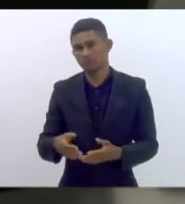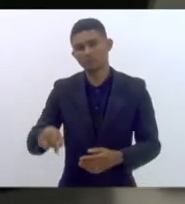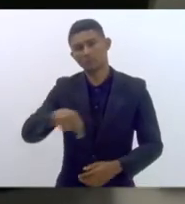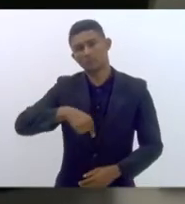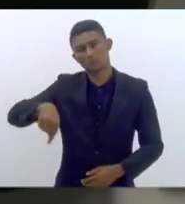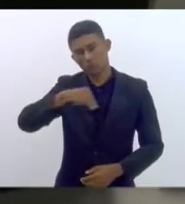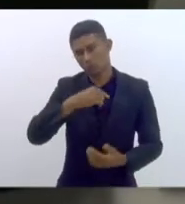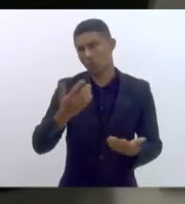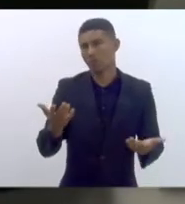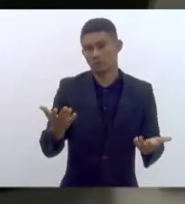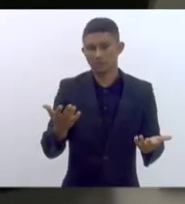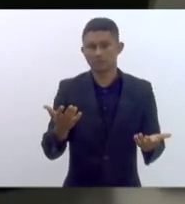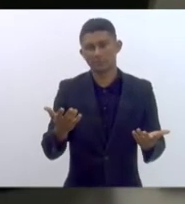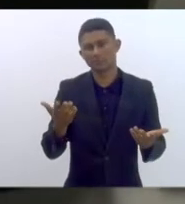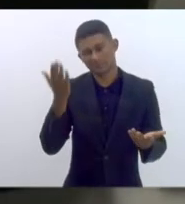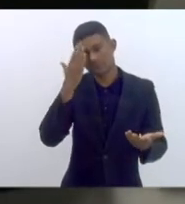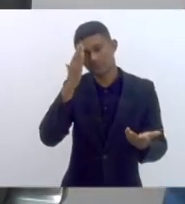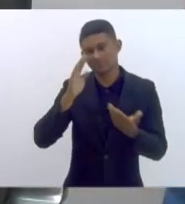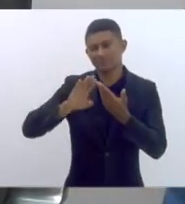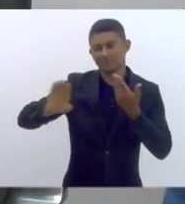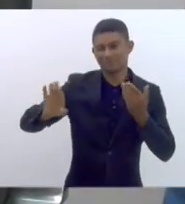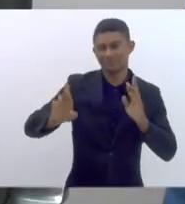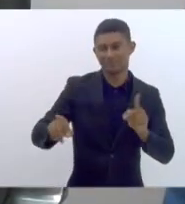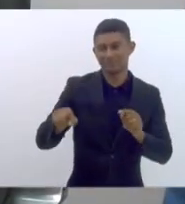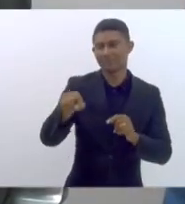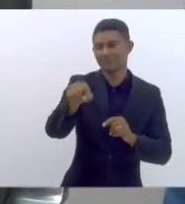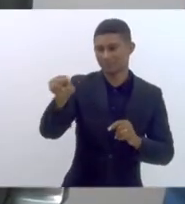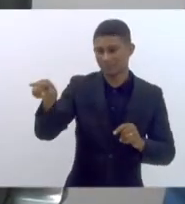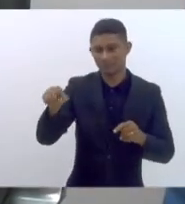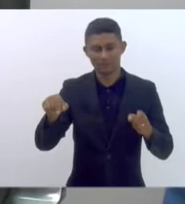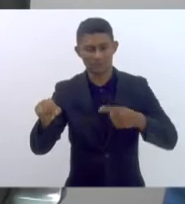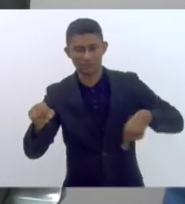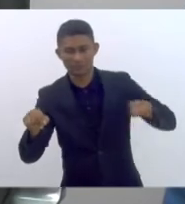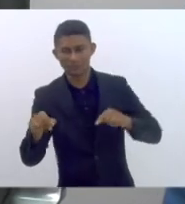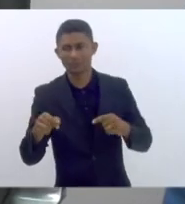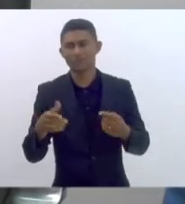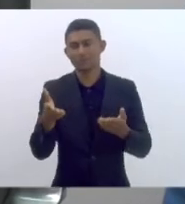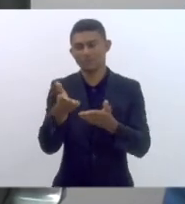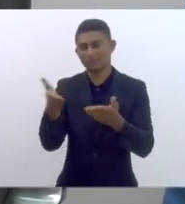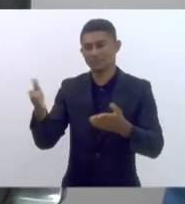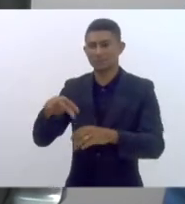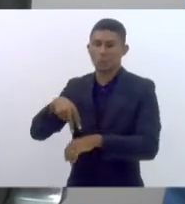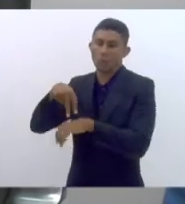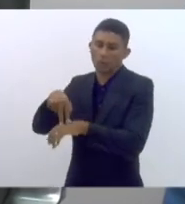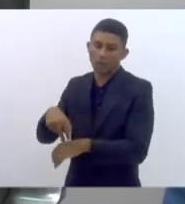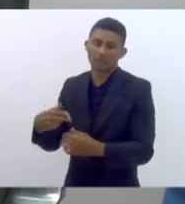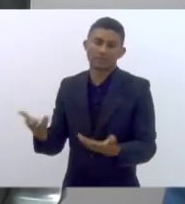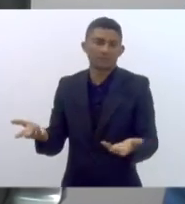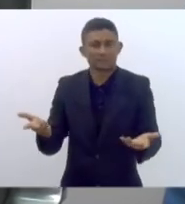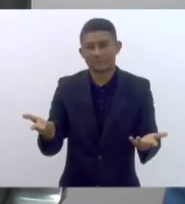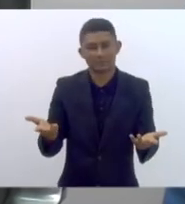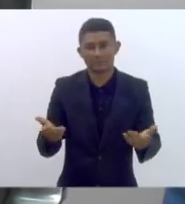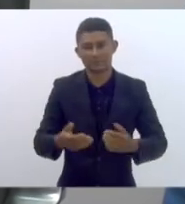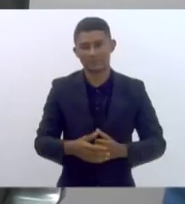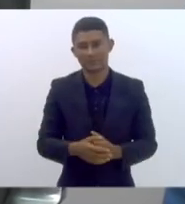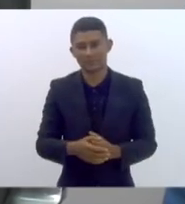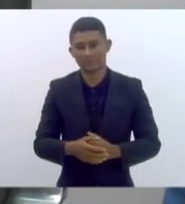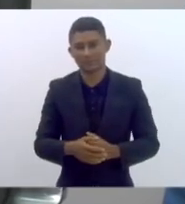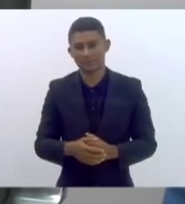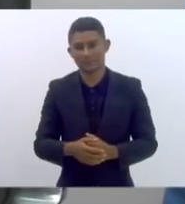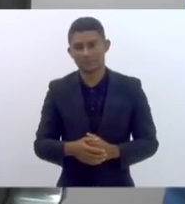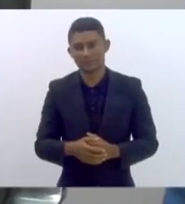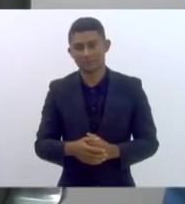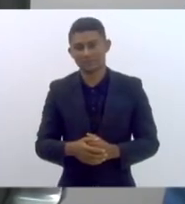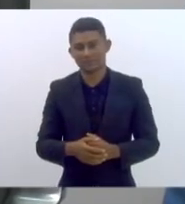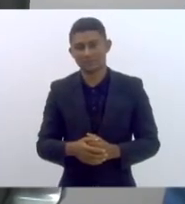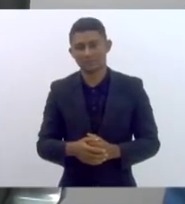nós, vocês são vocês. Né? Vocês têm que ter uma posição salomônica e nós não temos que ter essa